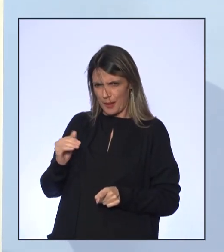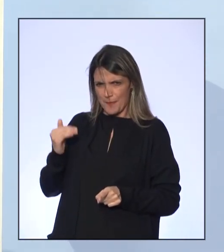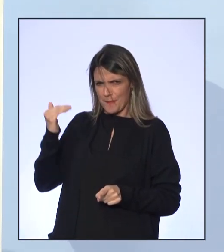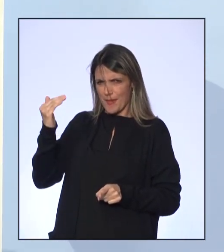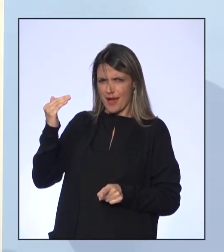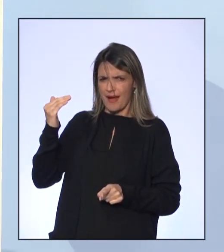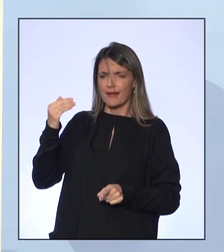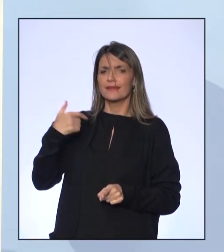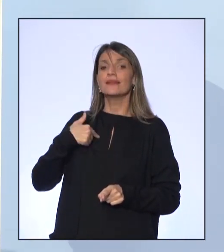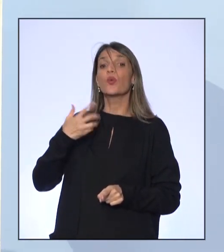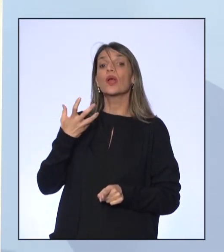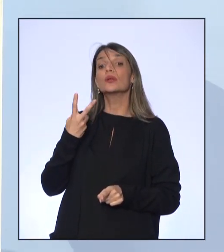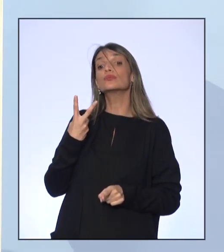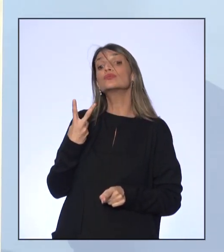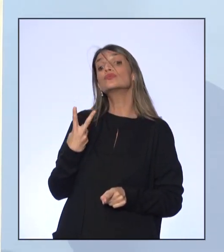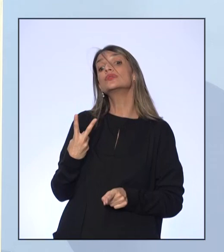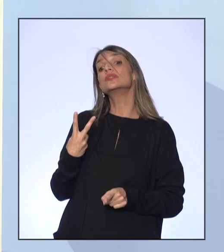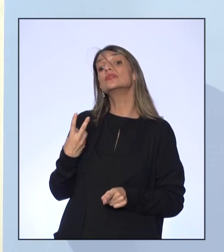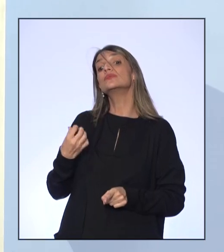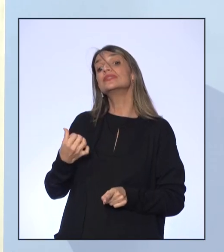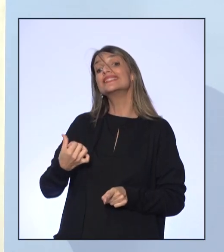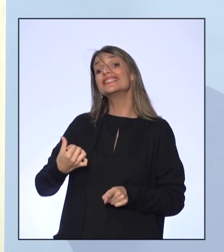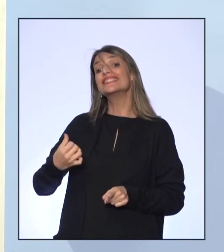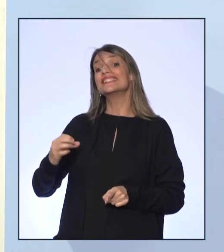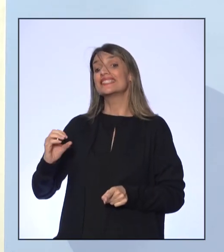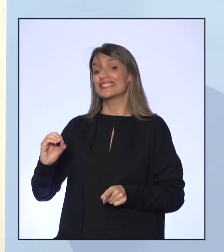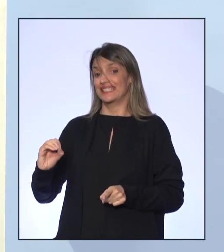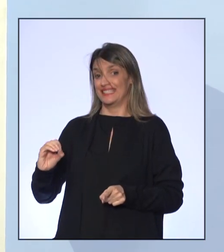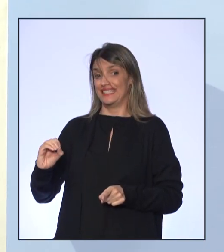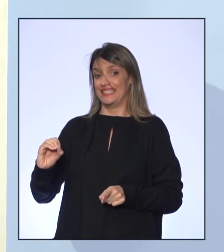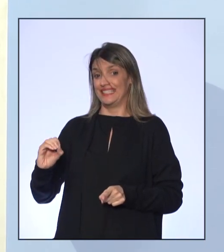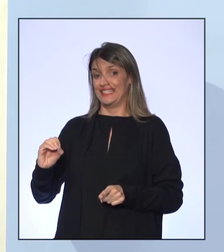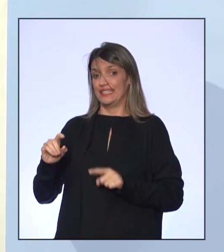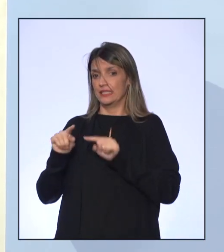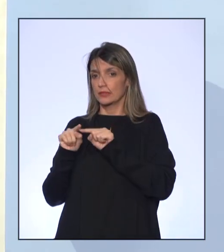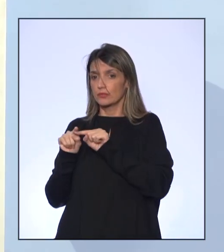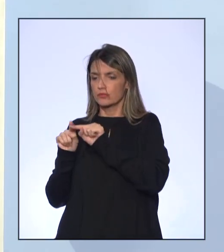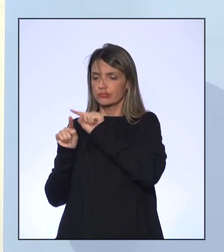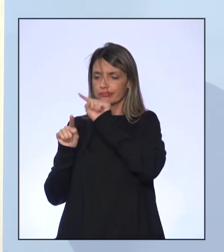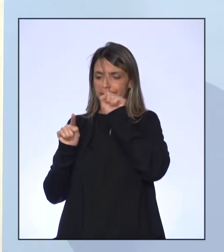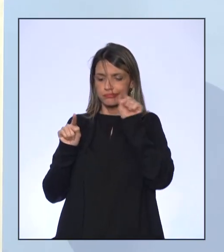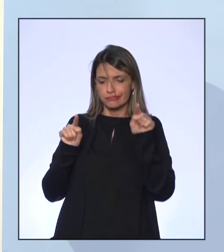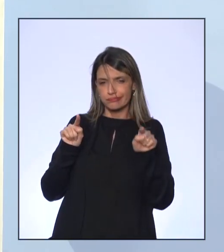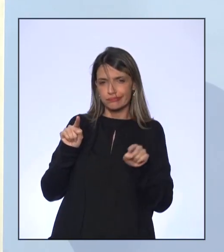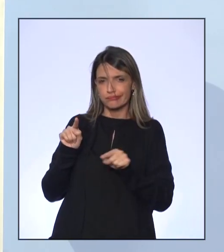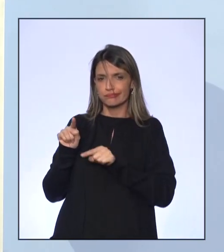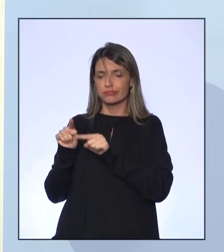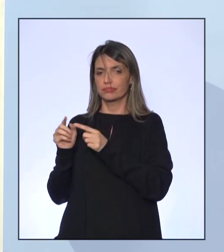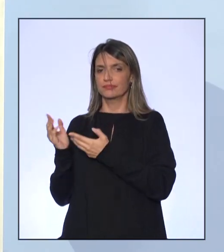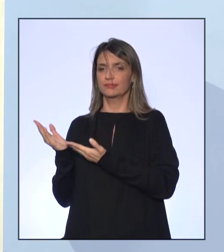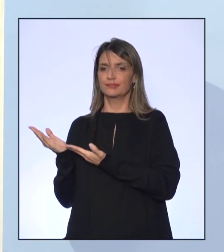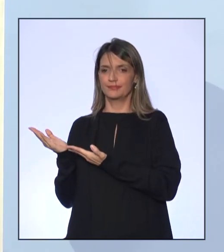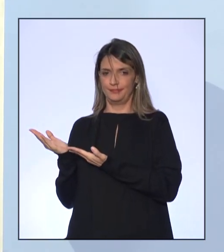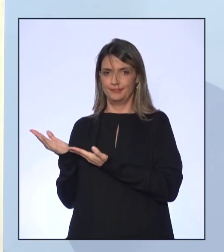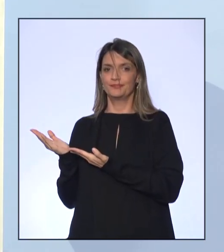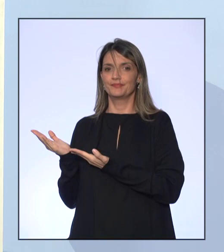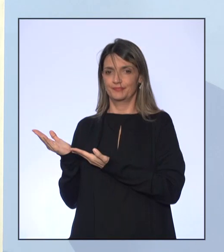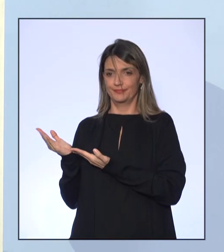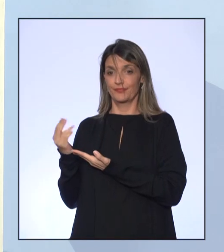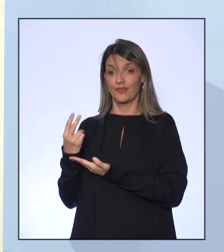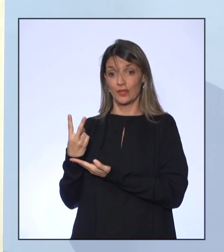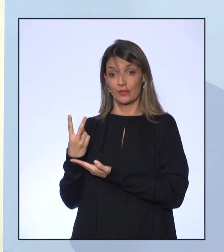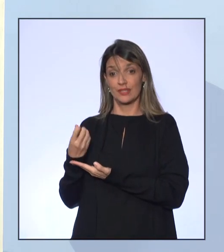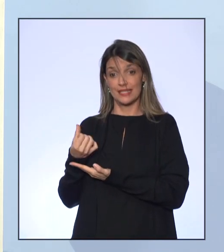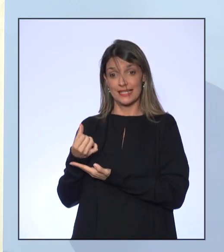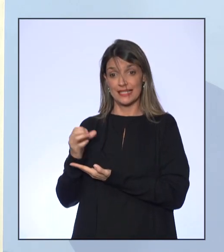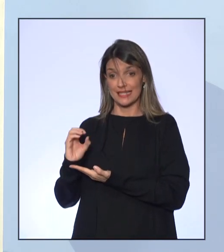ou menos aqui ó lembrando ele forma um ângulo lá do começo até aqui ao tudo isso só é